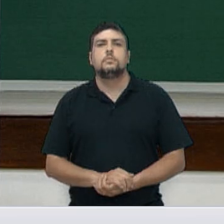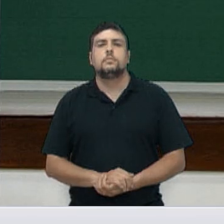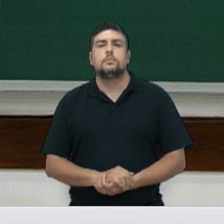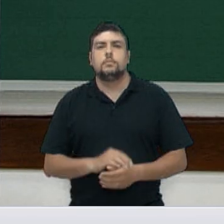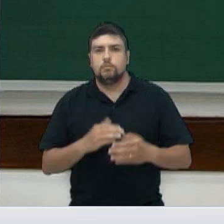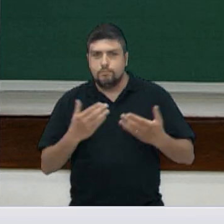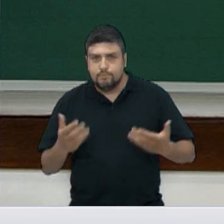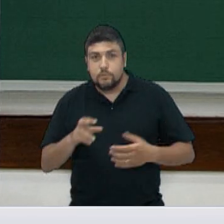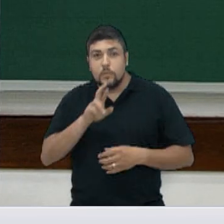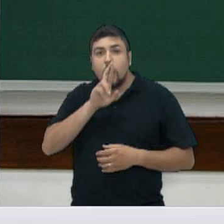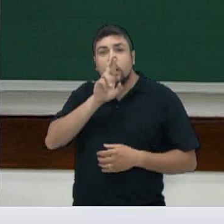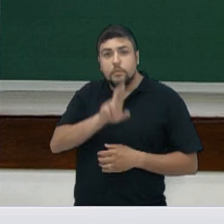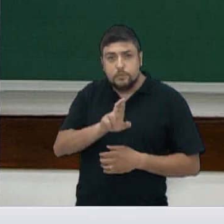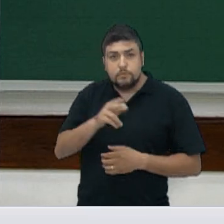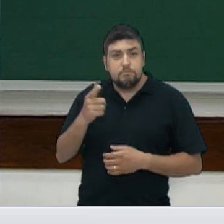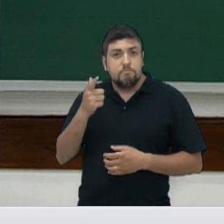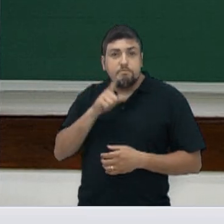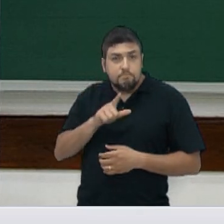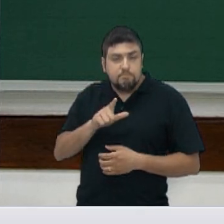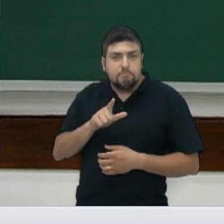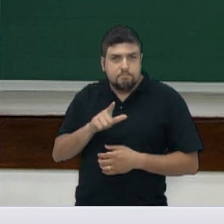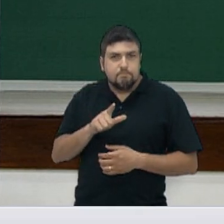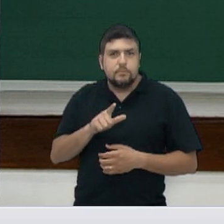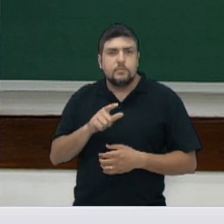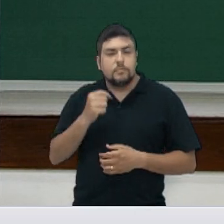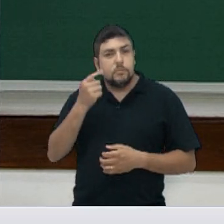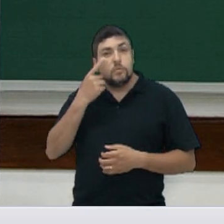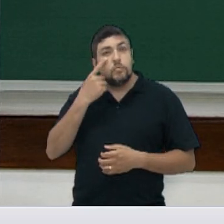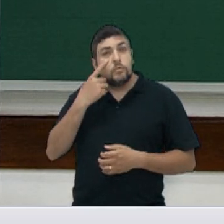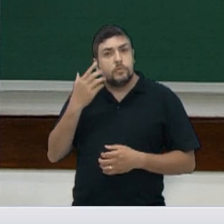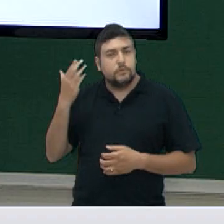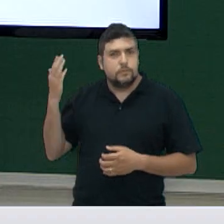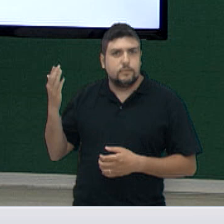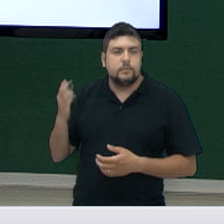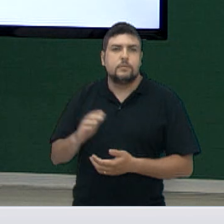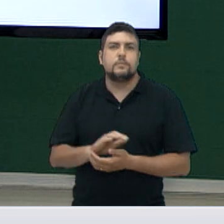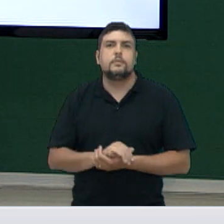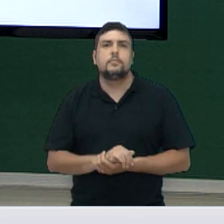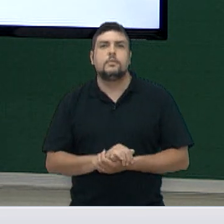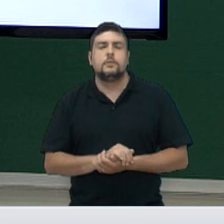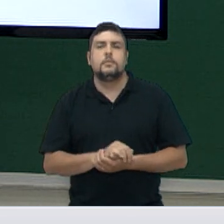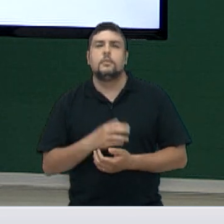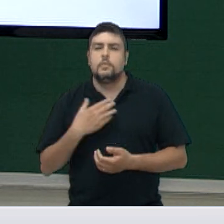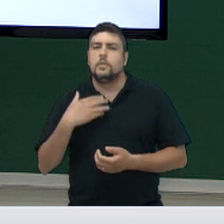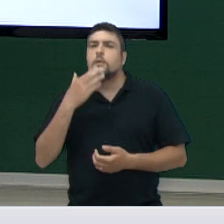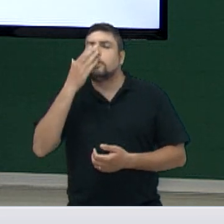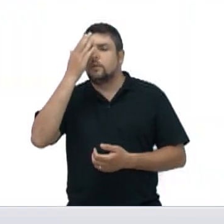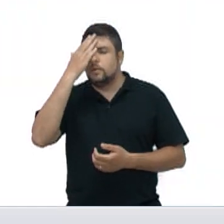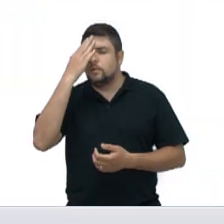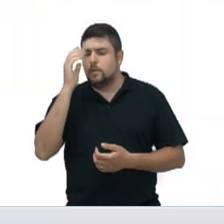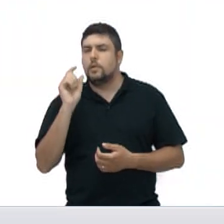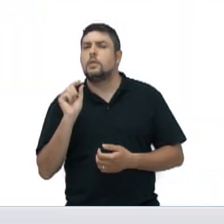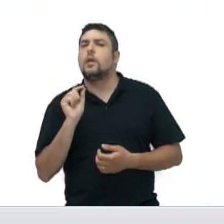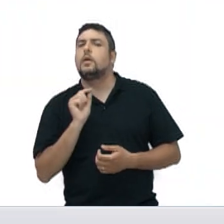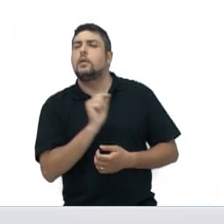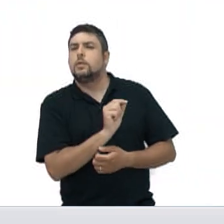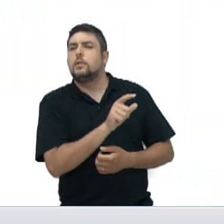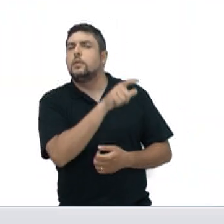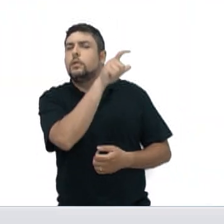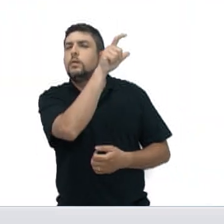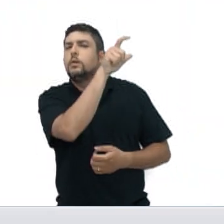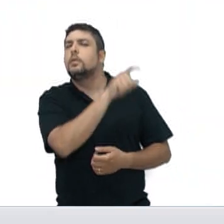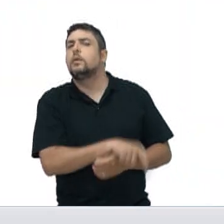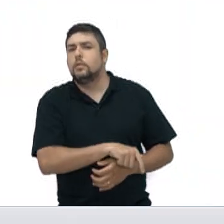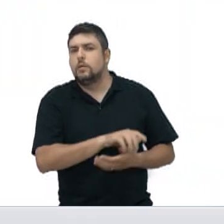E aí, respondeu a questão? Vamos ver? Nós sabemos bem, né? Quem é que está provocando